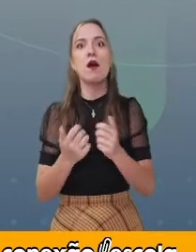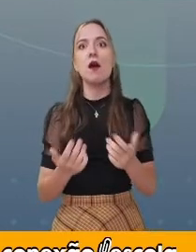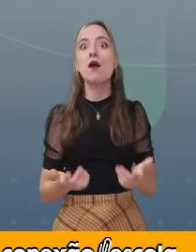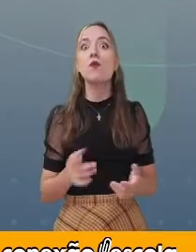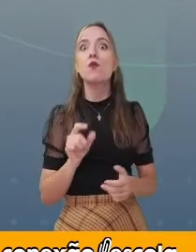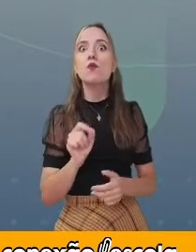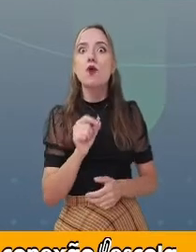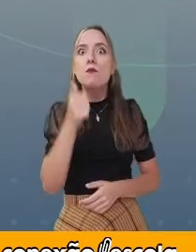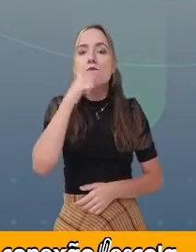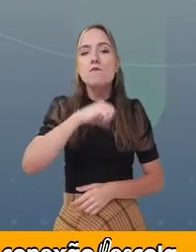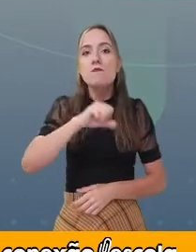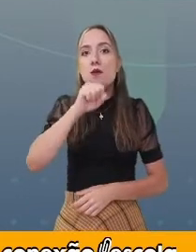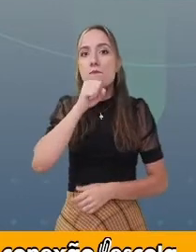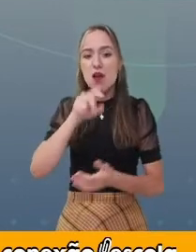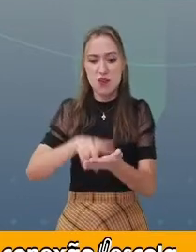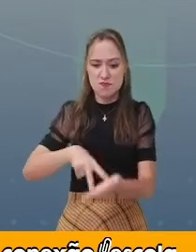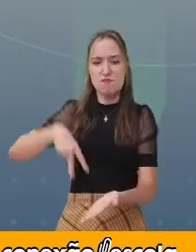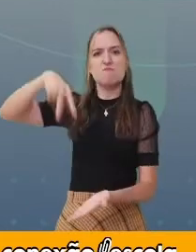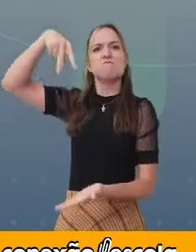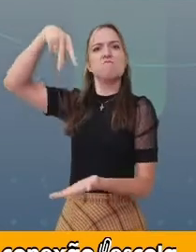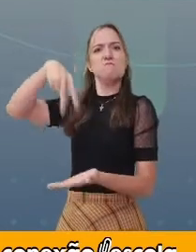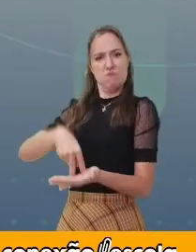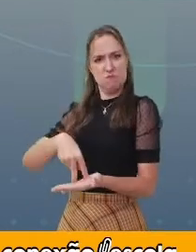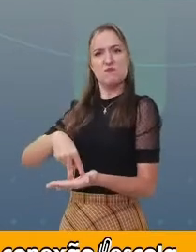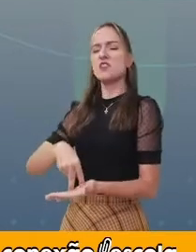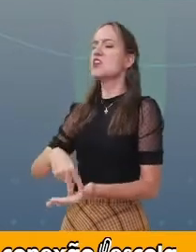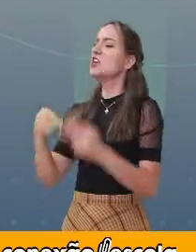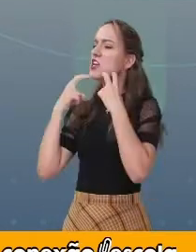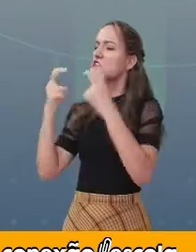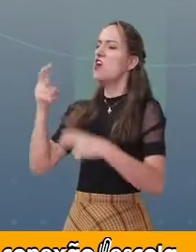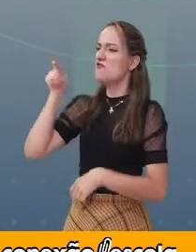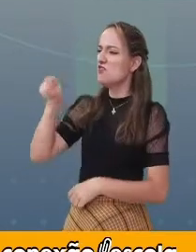Imediatamente, a mãe ficou de pé e gritou para a bruxa: